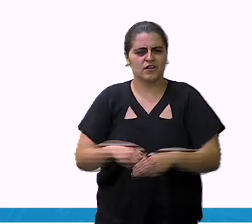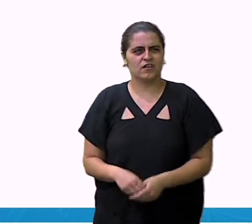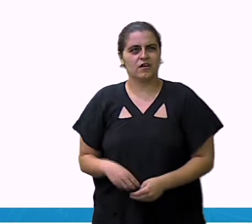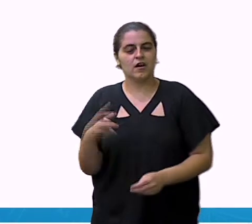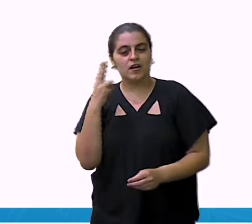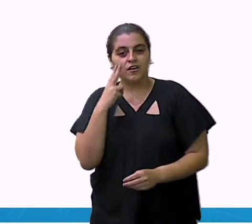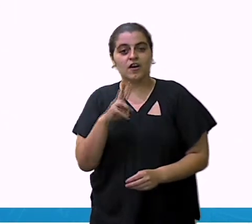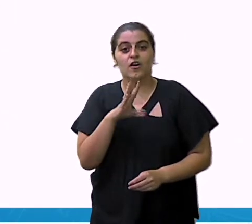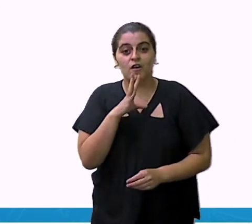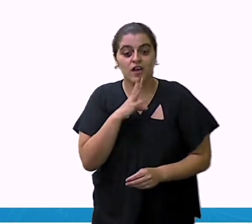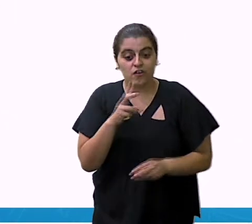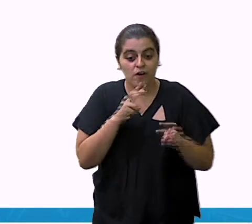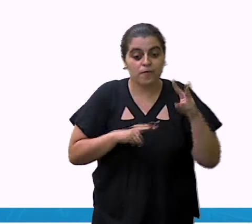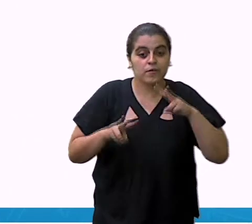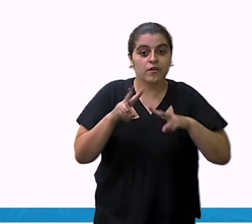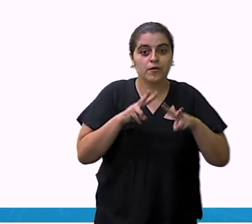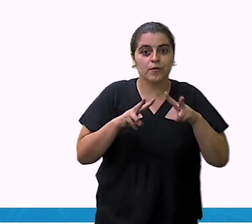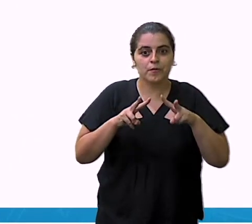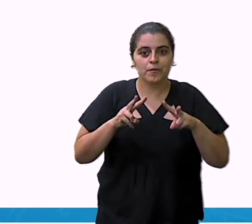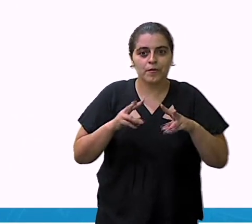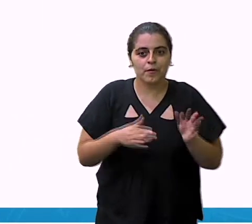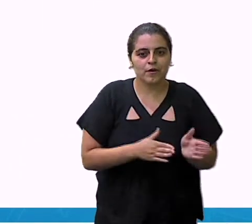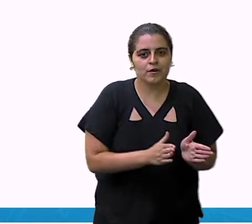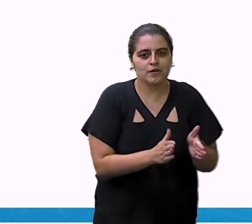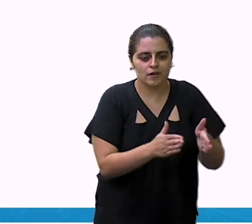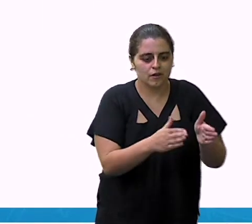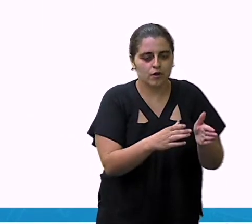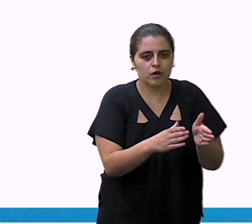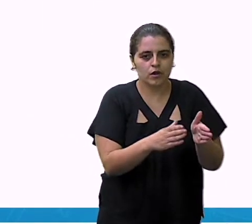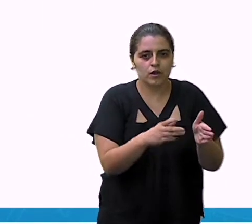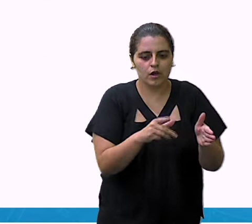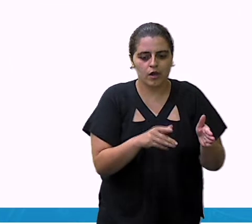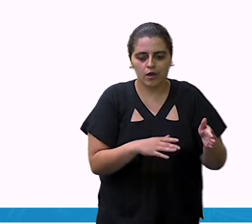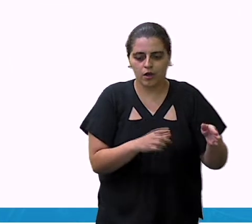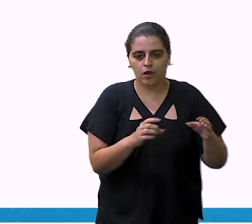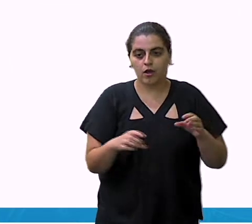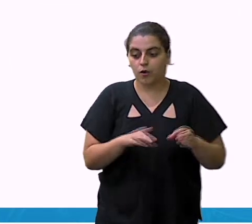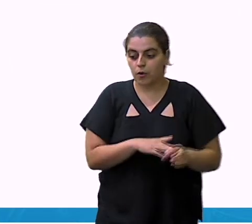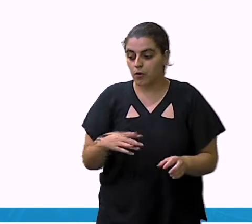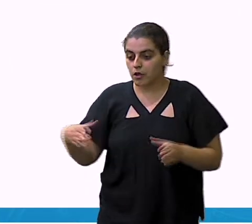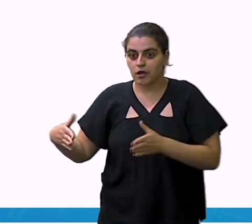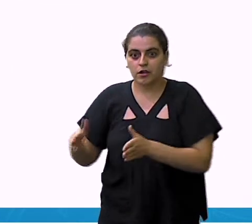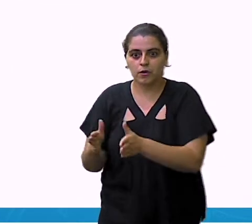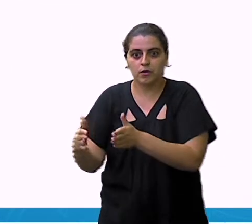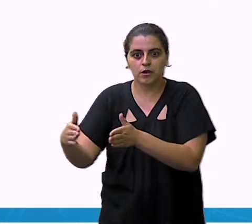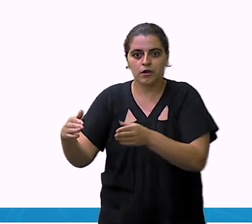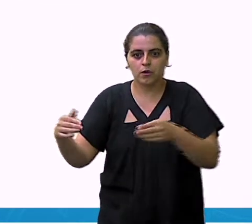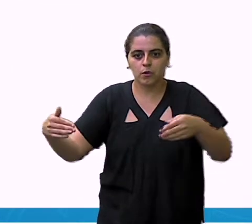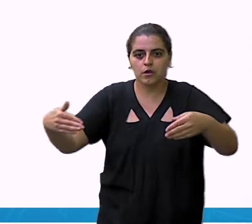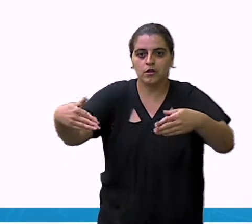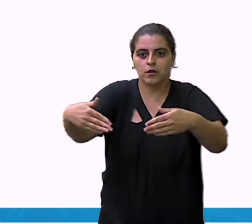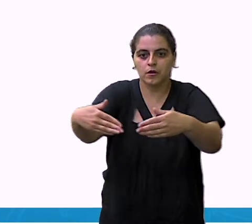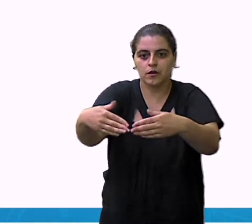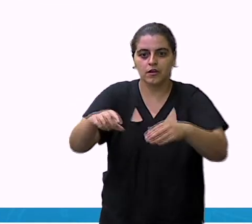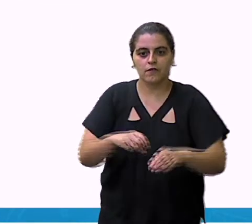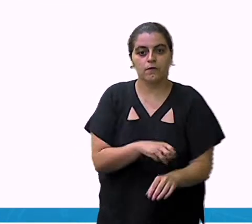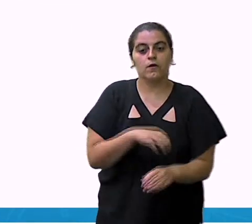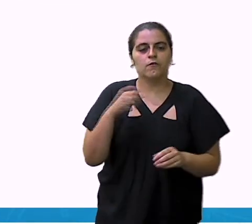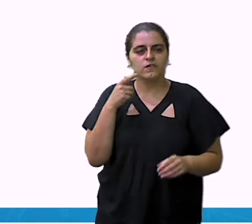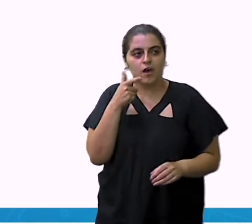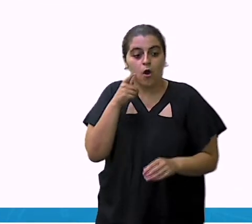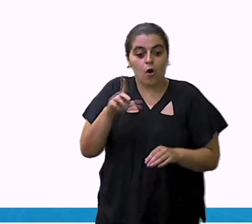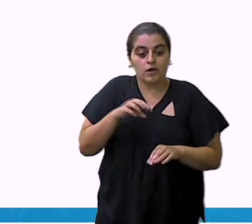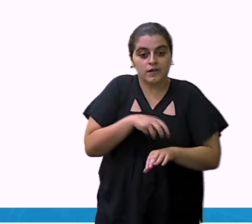isso? Conhece algum espaço assim? No meio tem o rio pequeno e você consegue saltar.